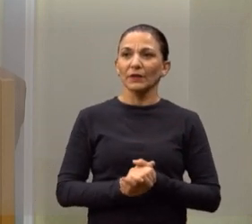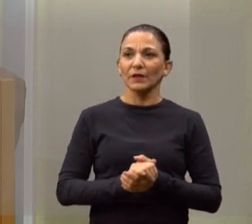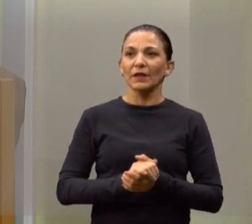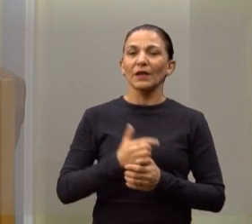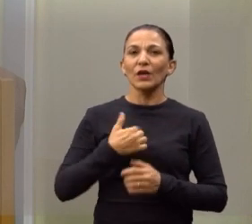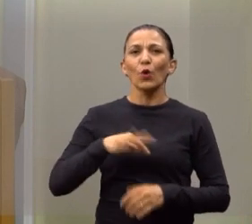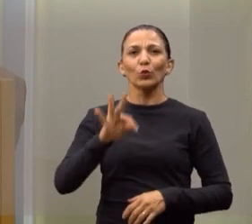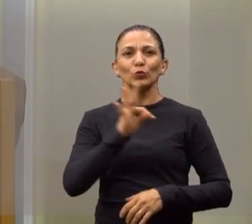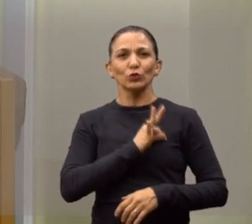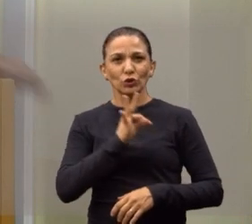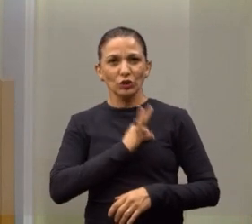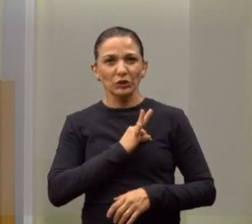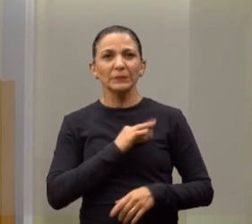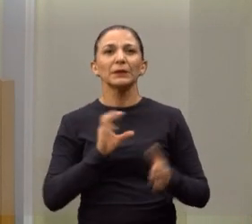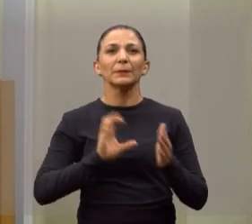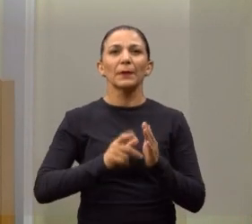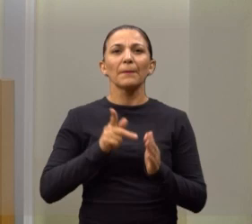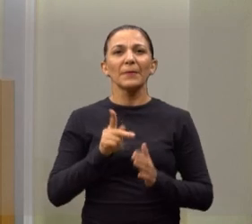diesel